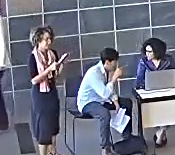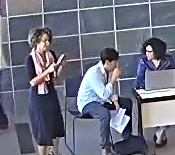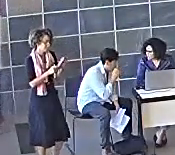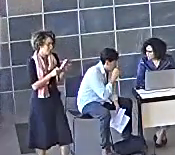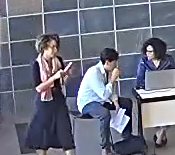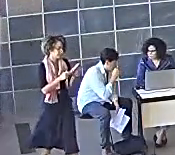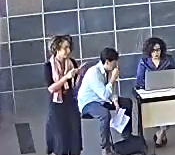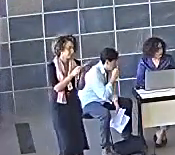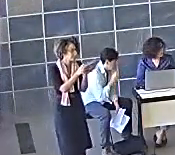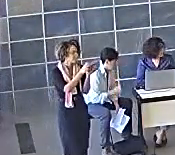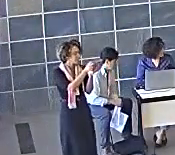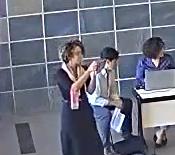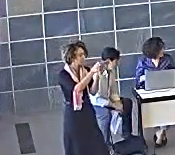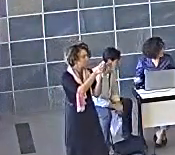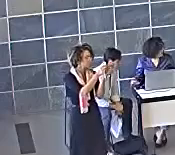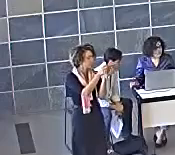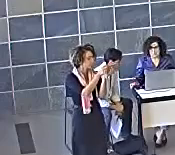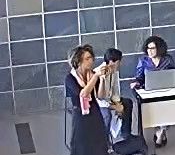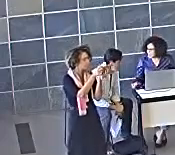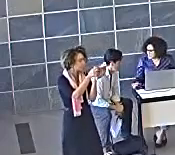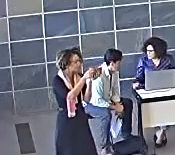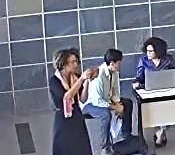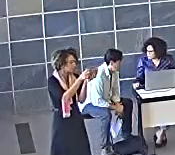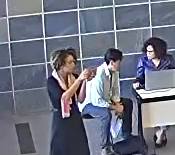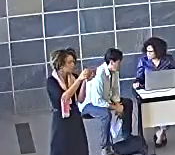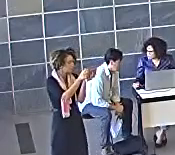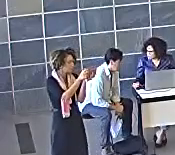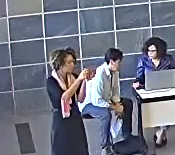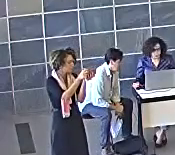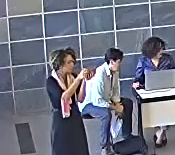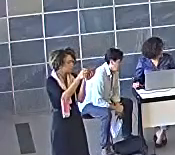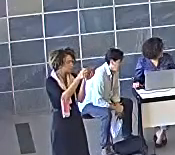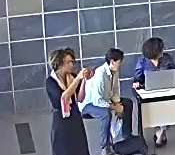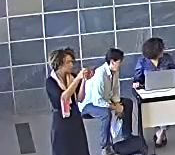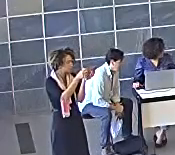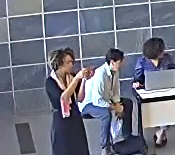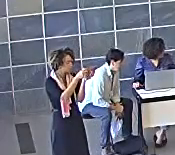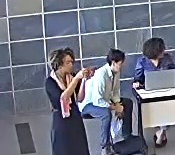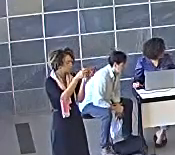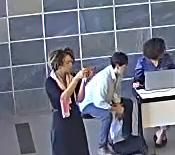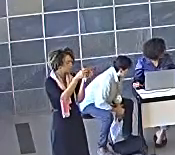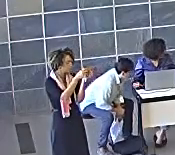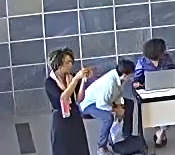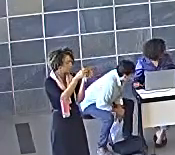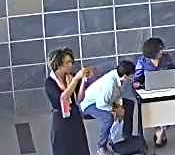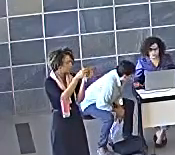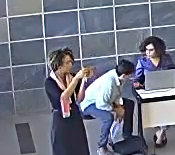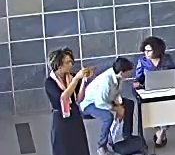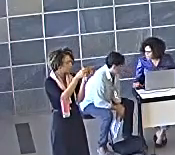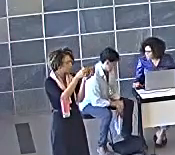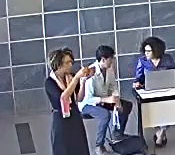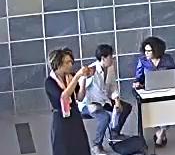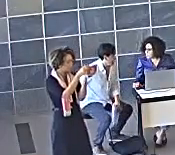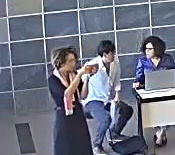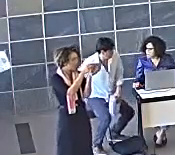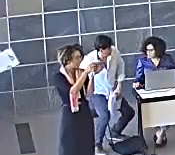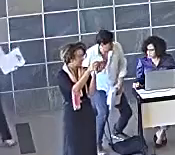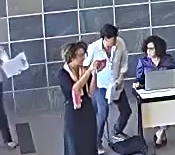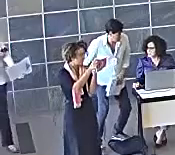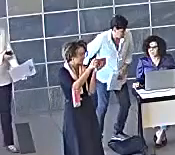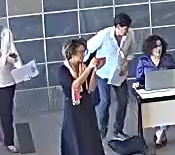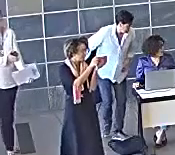aparecer aqui nas discussões que tá começando a utilizar os ônibus com o elevador para colocar as pessoas eh no